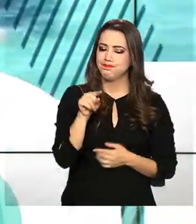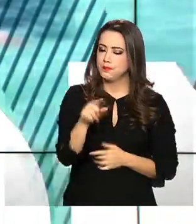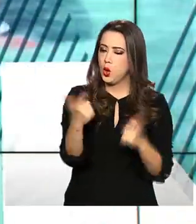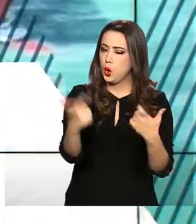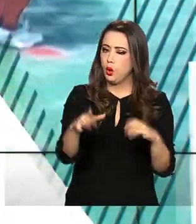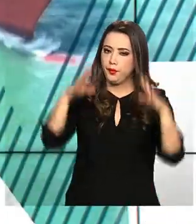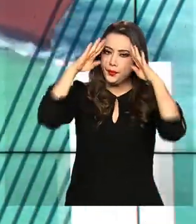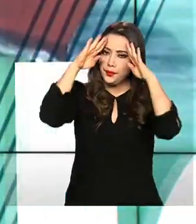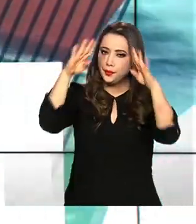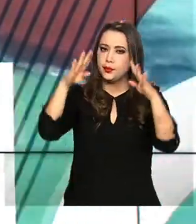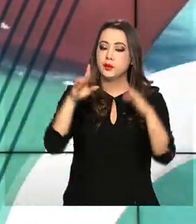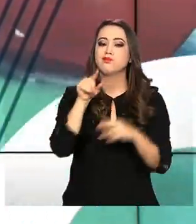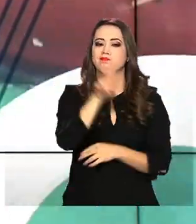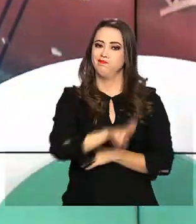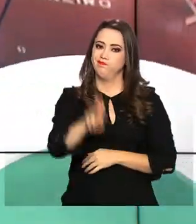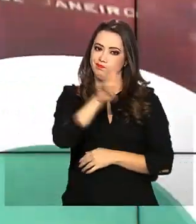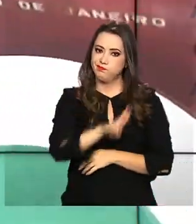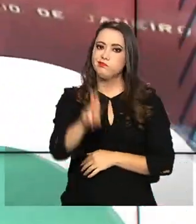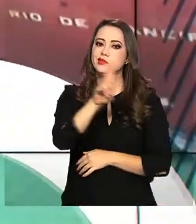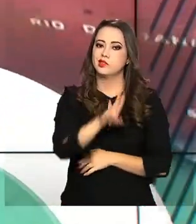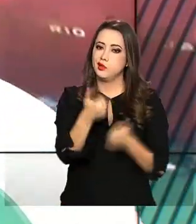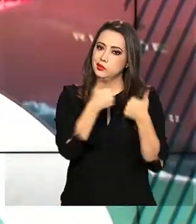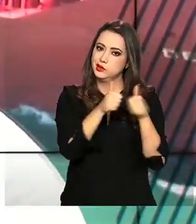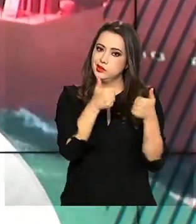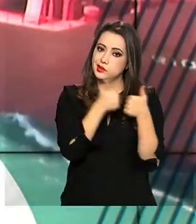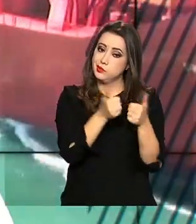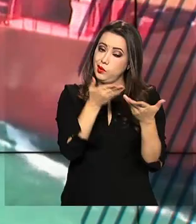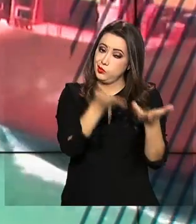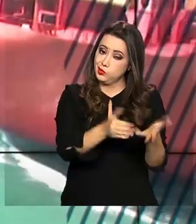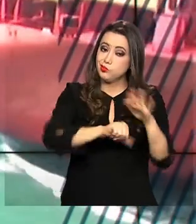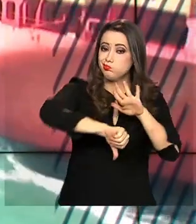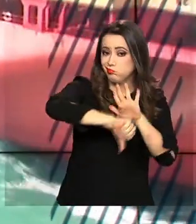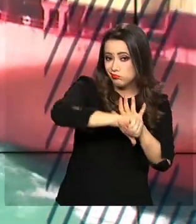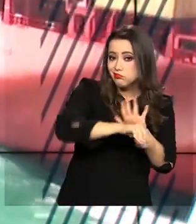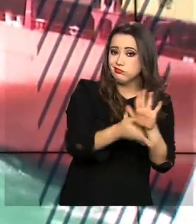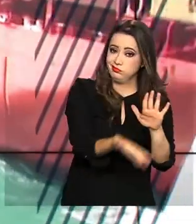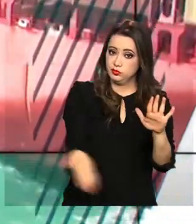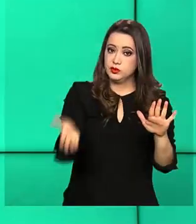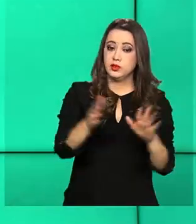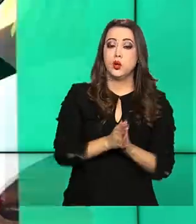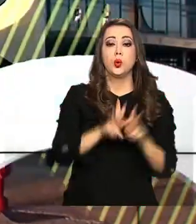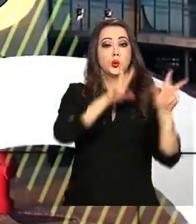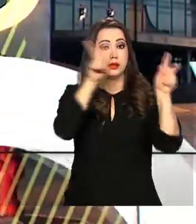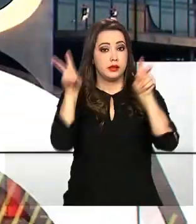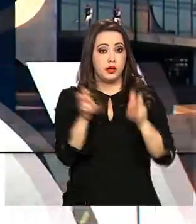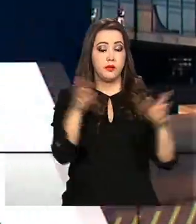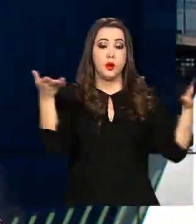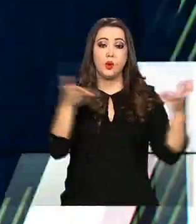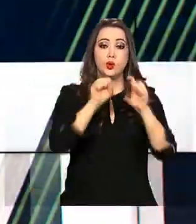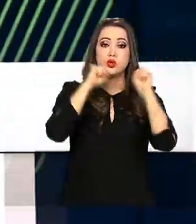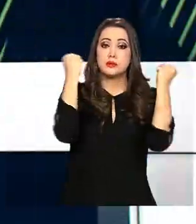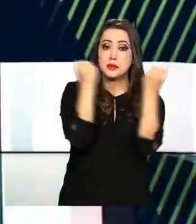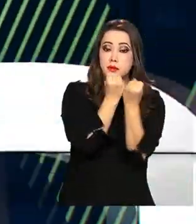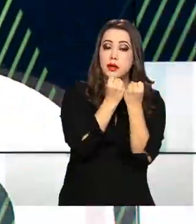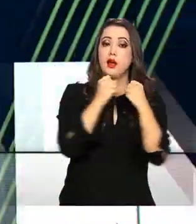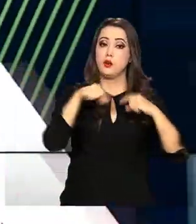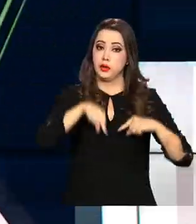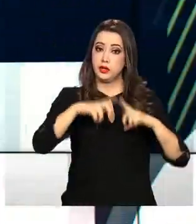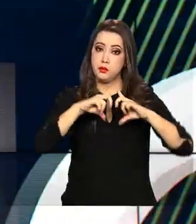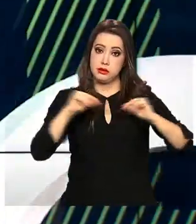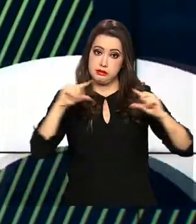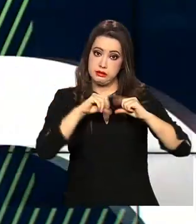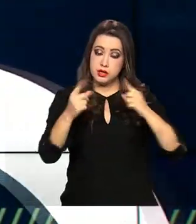sido usados pelos criminosos na prática desse delito. O assunto foi tema de um seminário em Brasília que discutiu os desafios